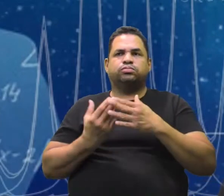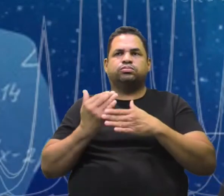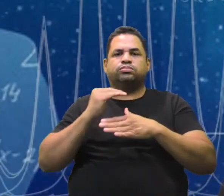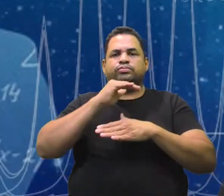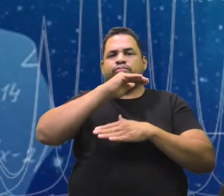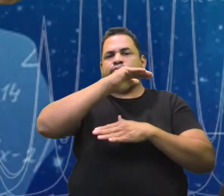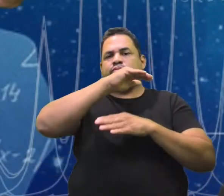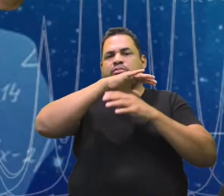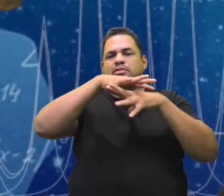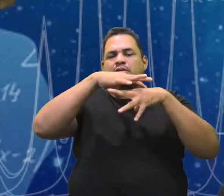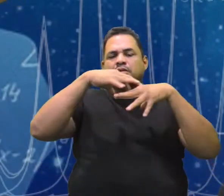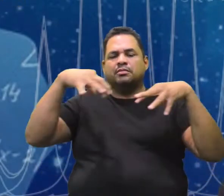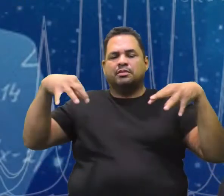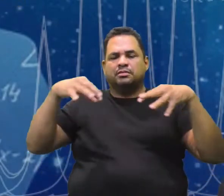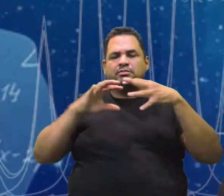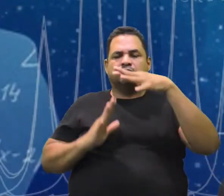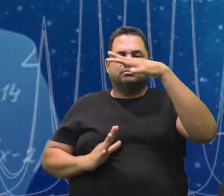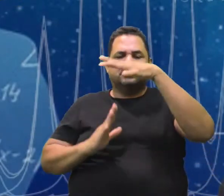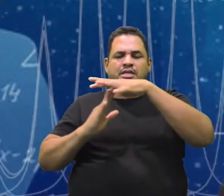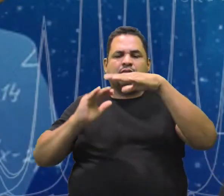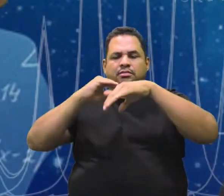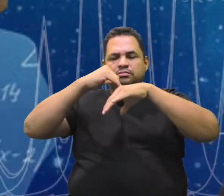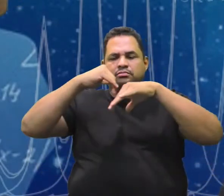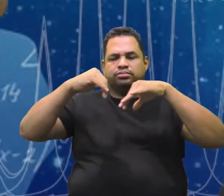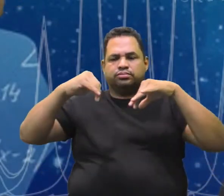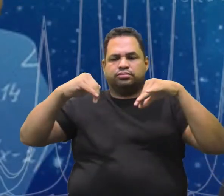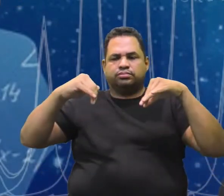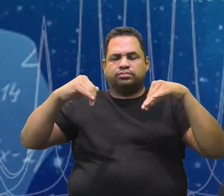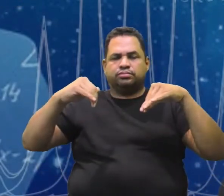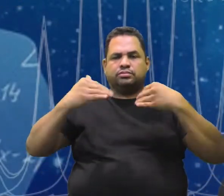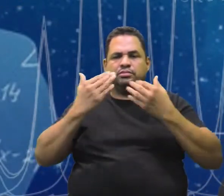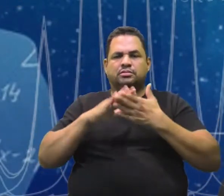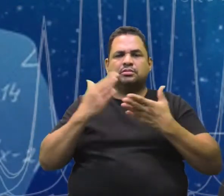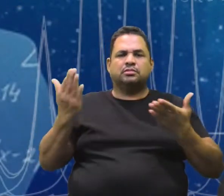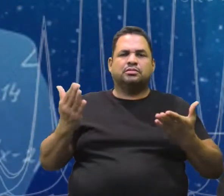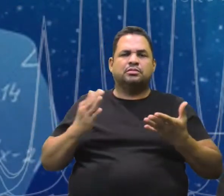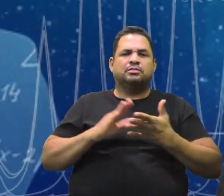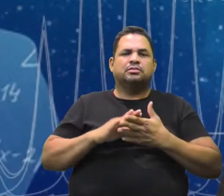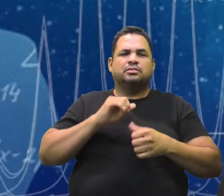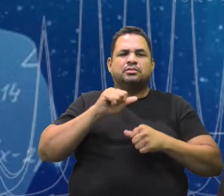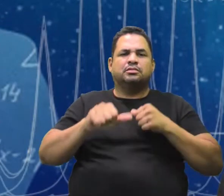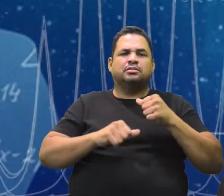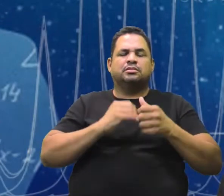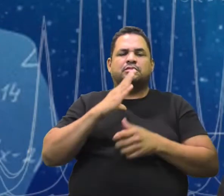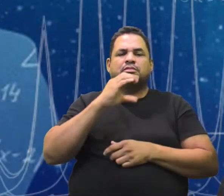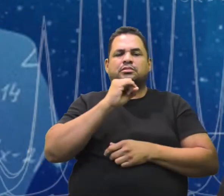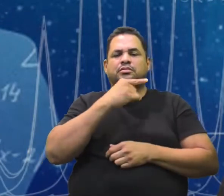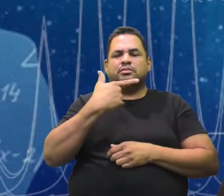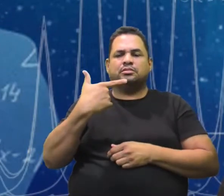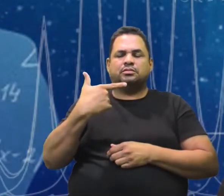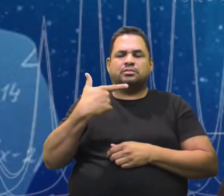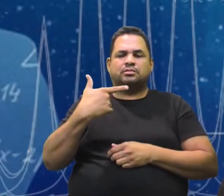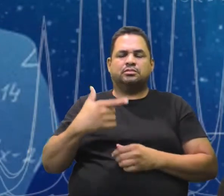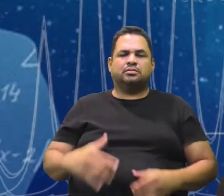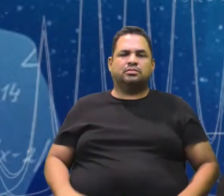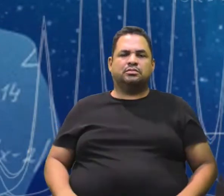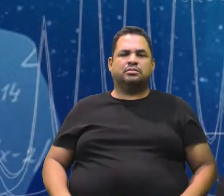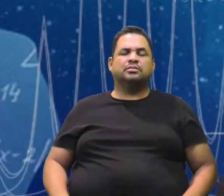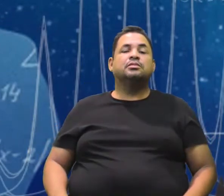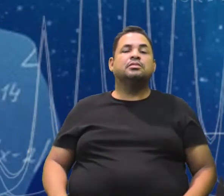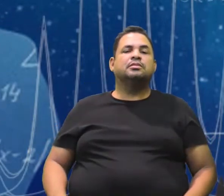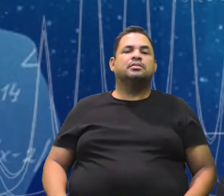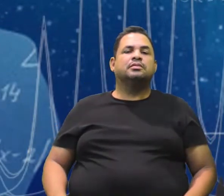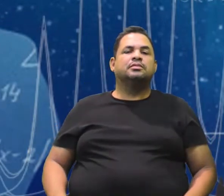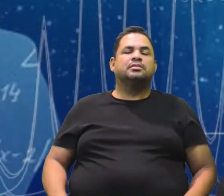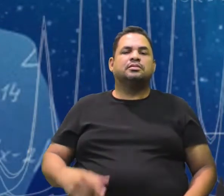e destrói a camada de ozônio, fazendo com que o ozônio se transformasse em O2. E aí, com